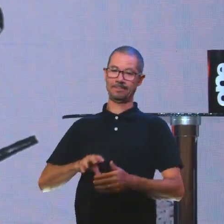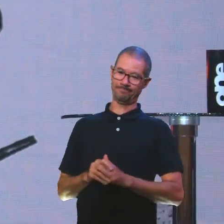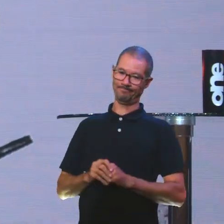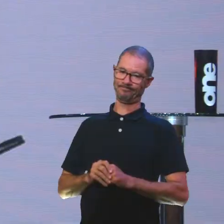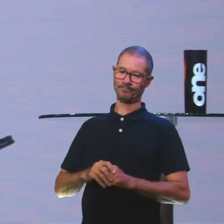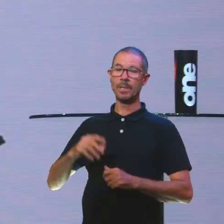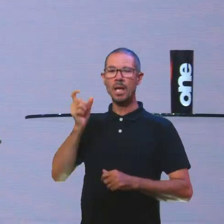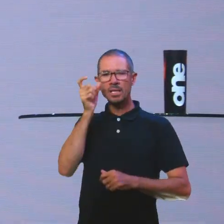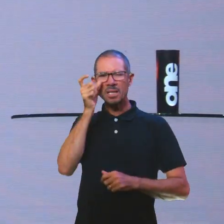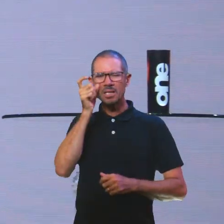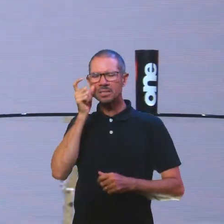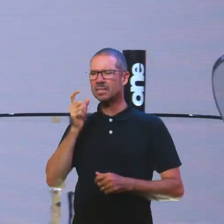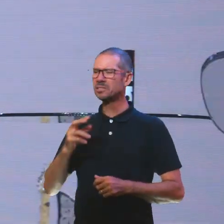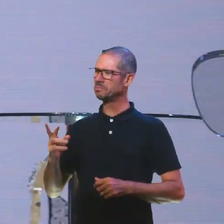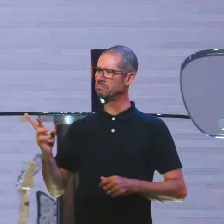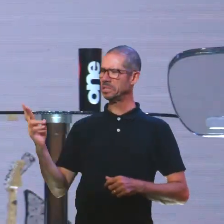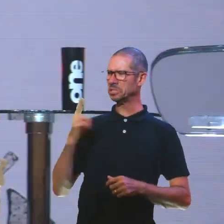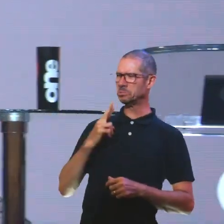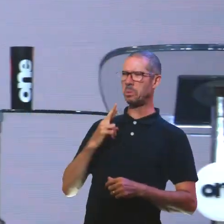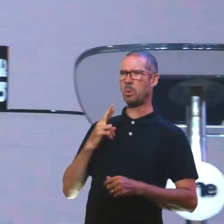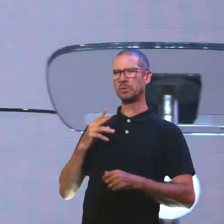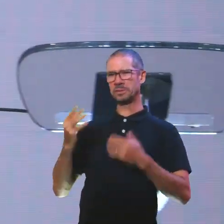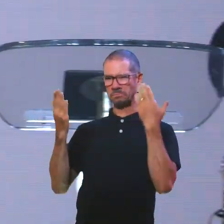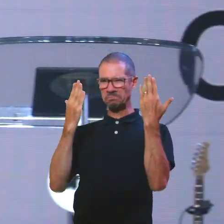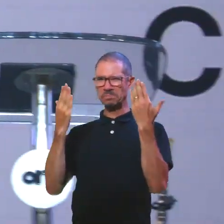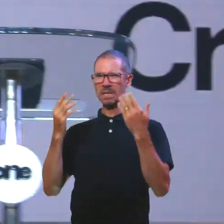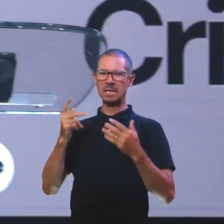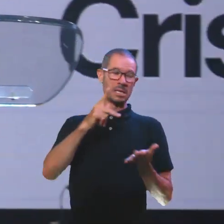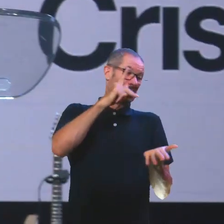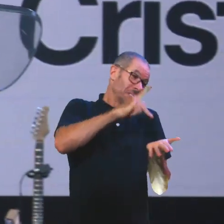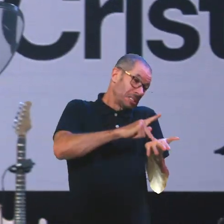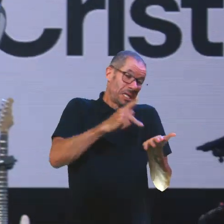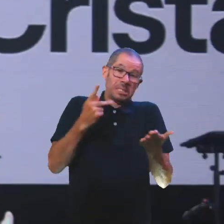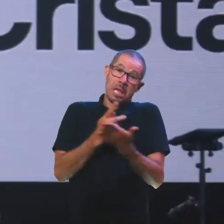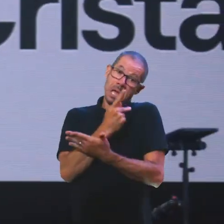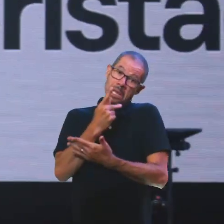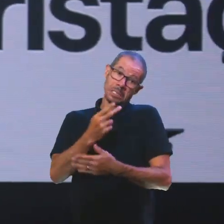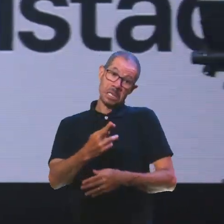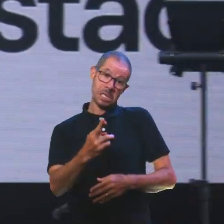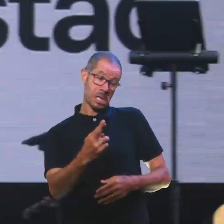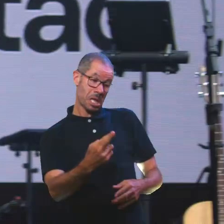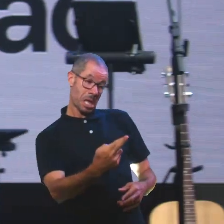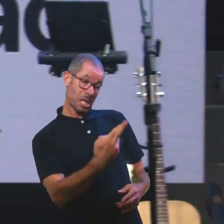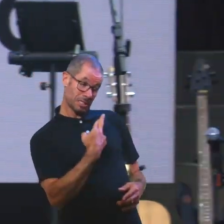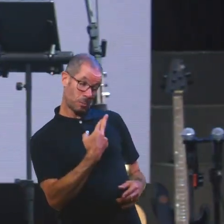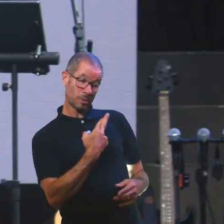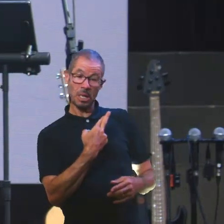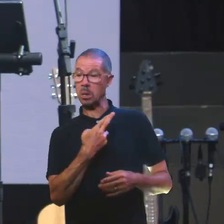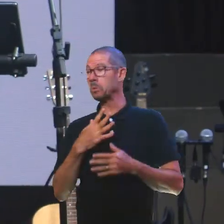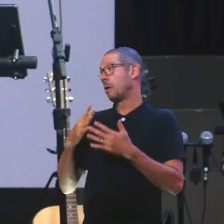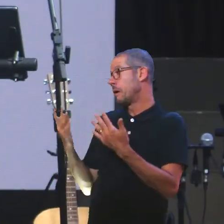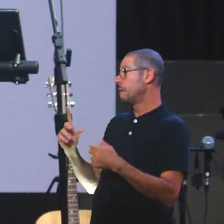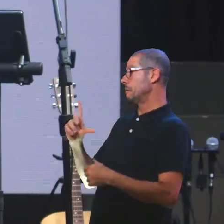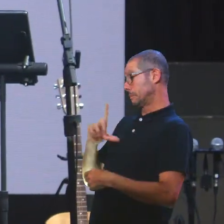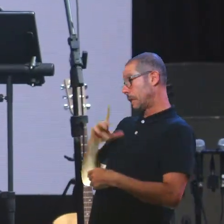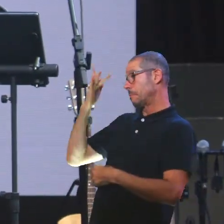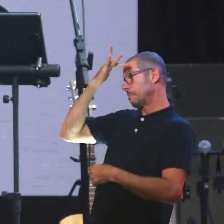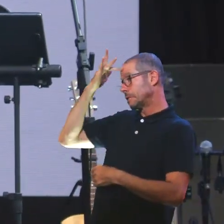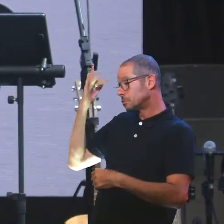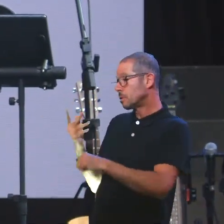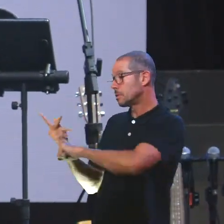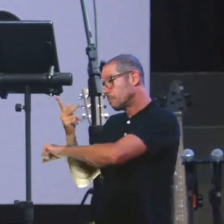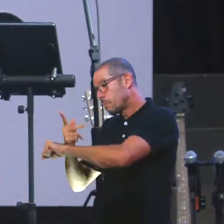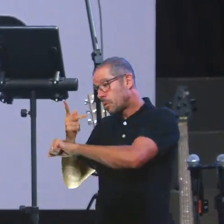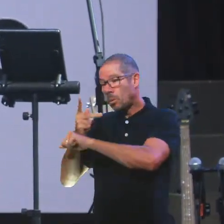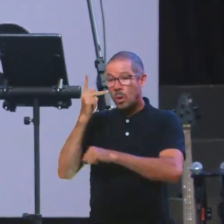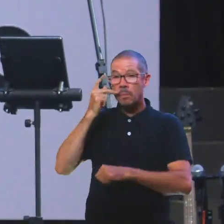E foi interessante a resposta, não estou aqui para dizer para você se ela foi certa ou foi errada, foi o que ele respondeu. Ele falou assim, olha, tem pessoas que querem procurar os